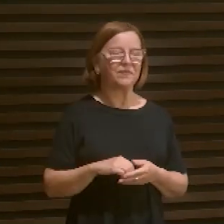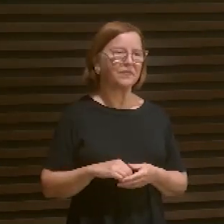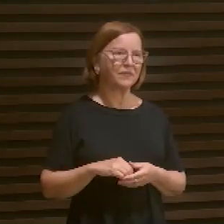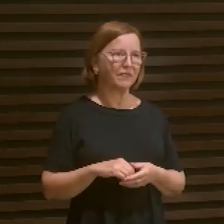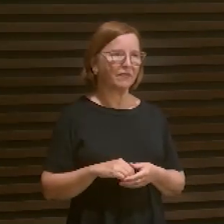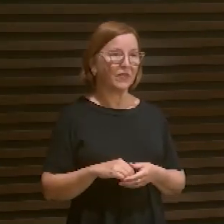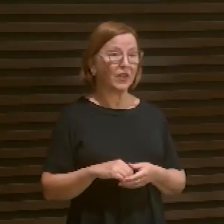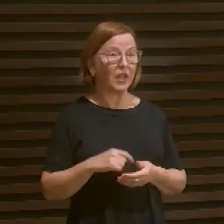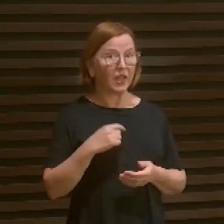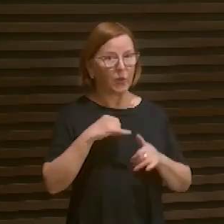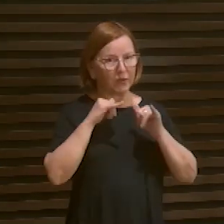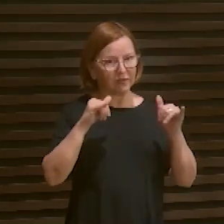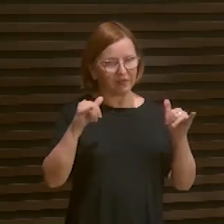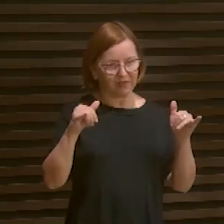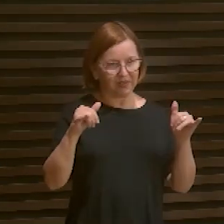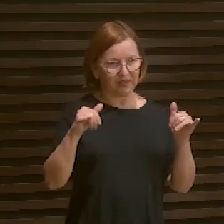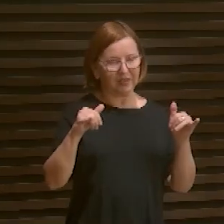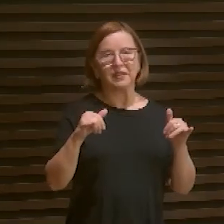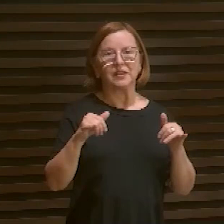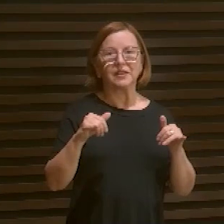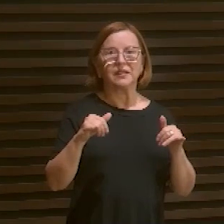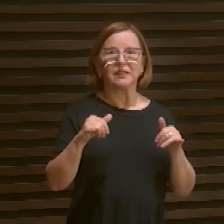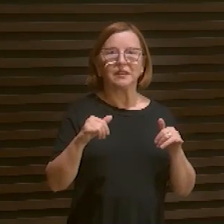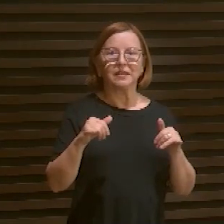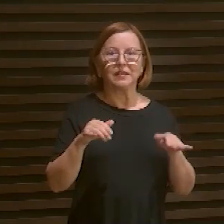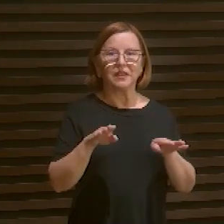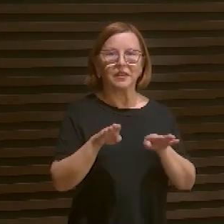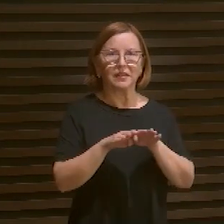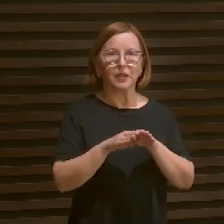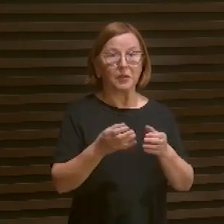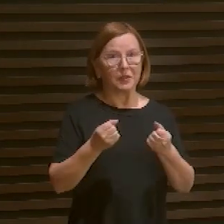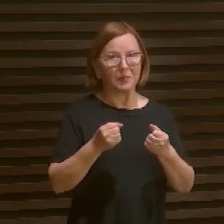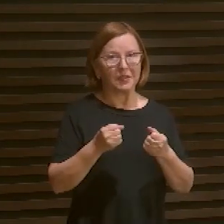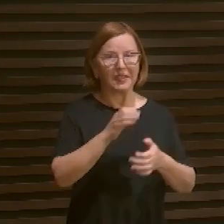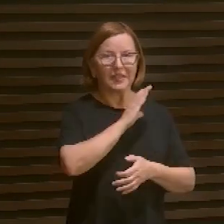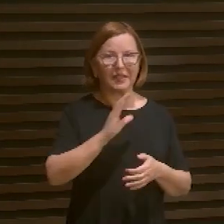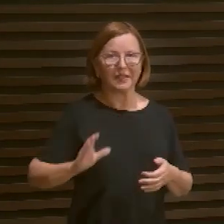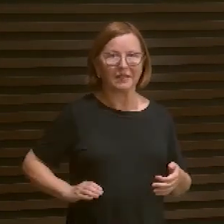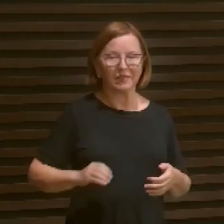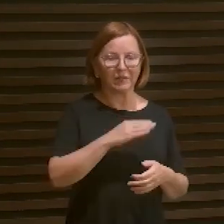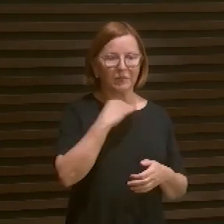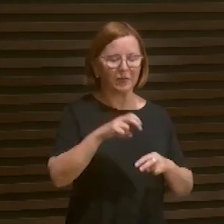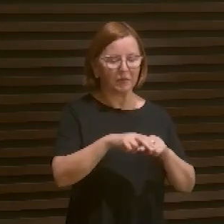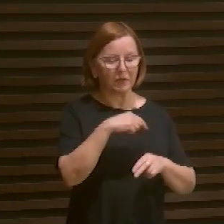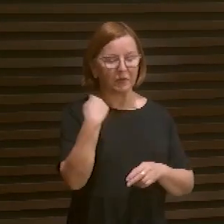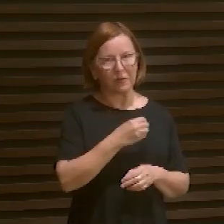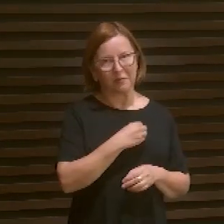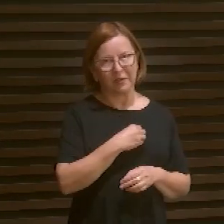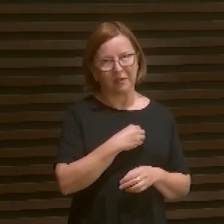eu vos entreguei o que também vos recebi, que Cristo morreu pelos nossos pecados, segundo as